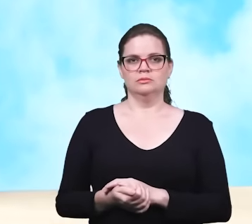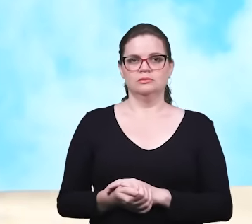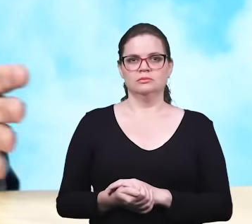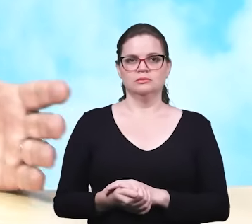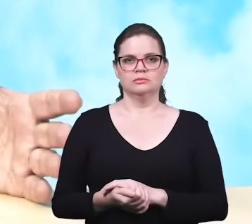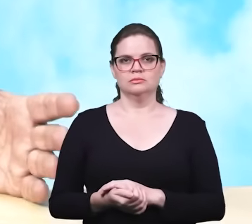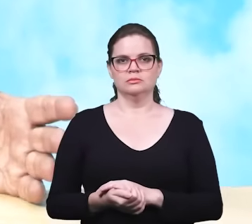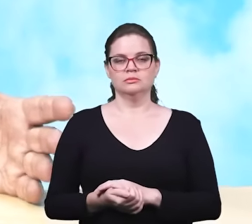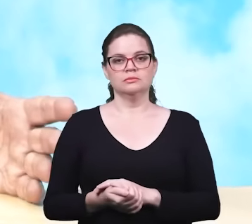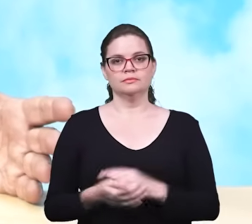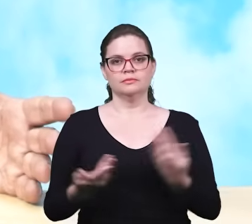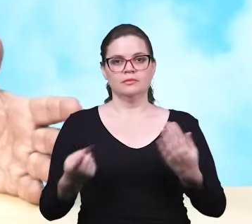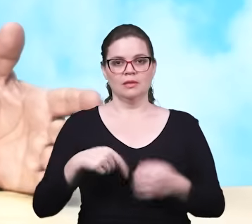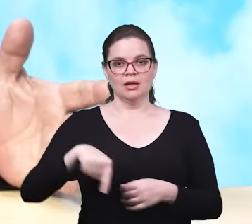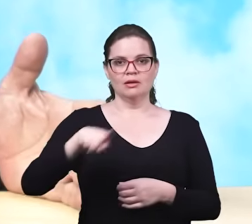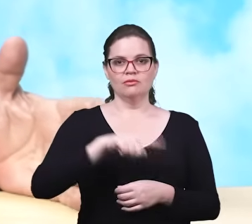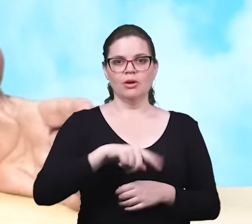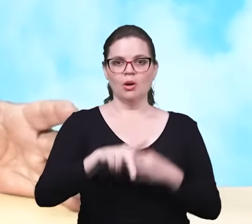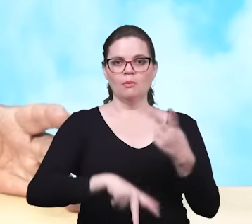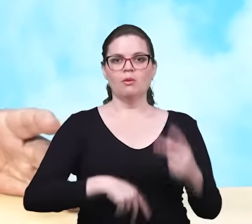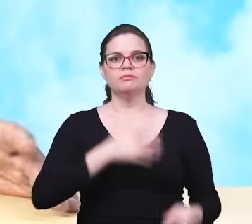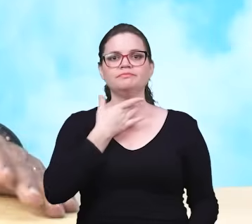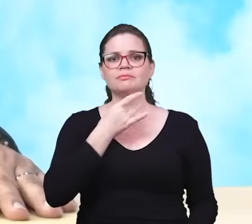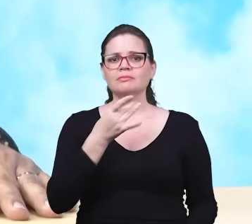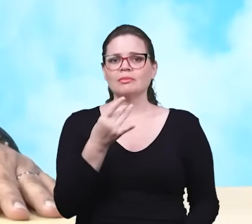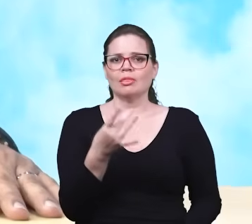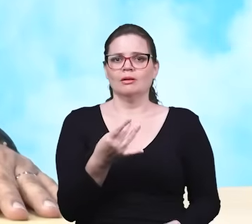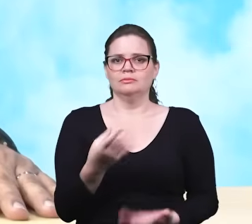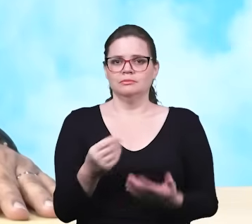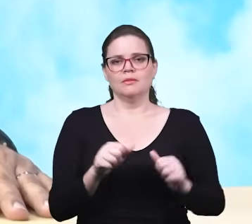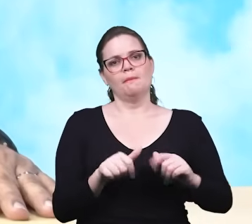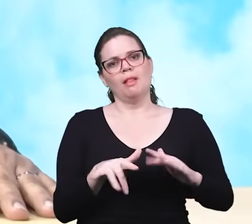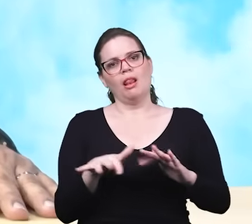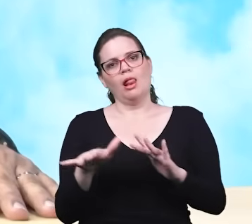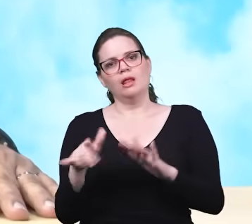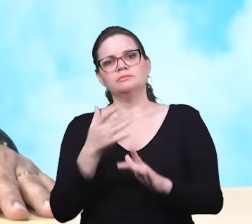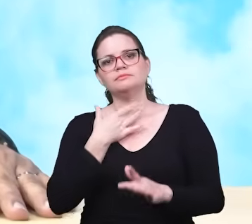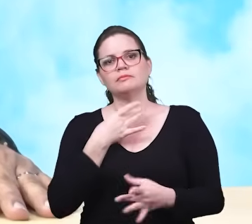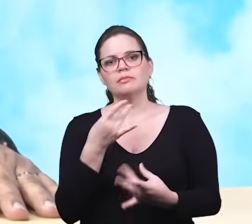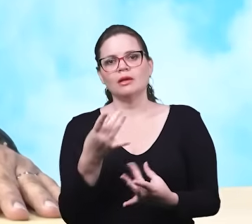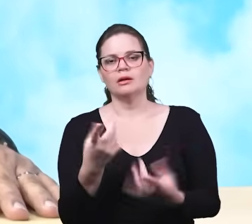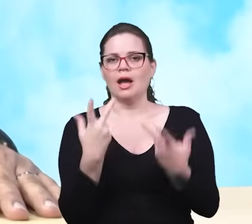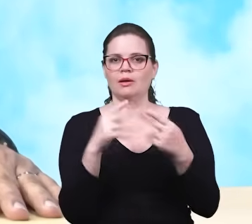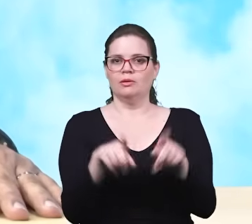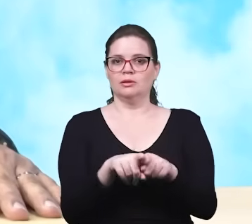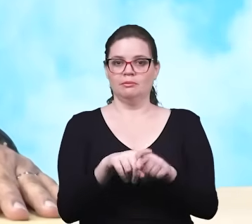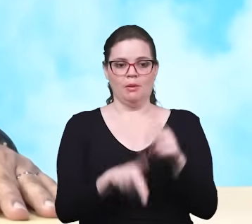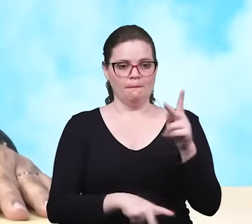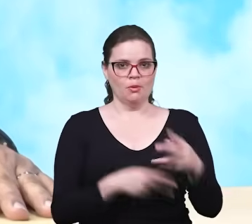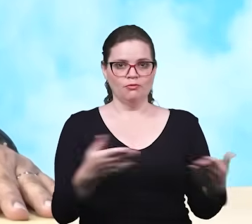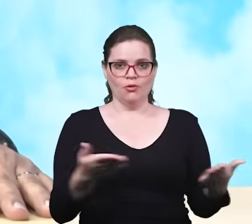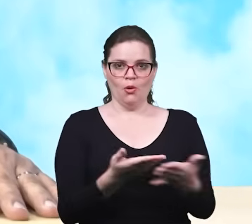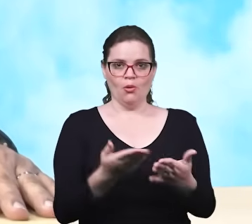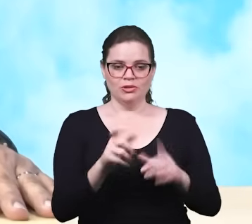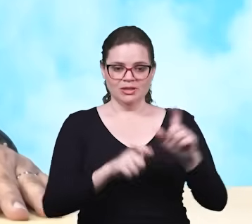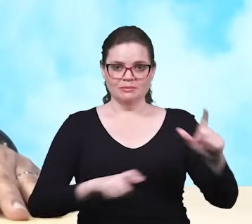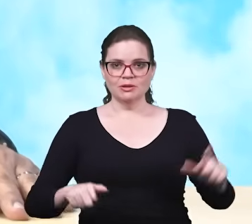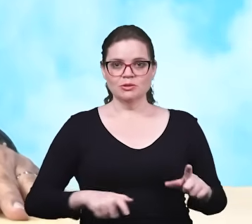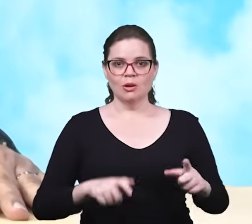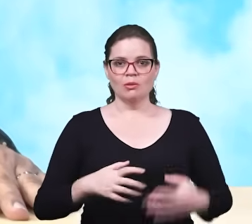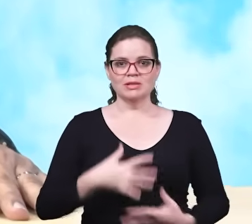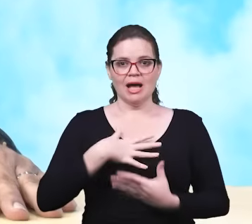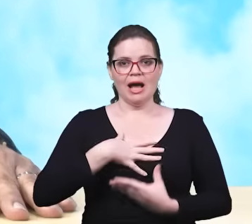a sede do povo. O povo tinha sede. O povo hoje tem sede do Deus